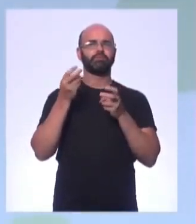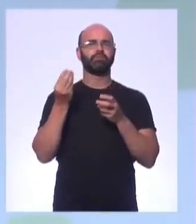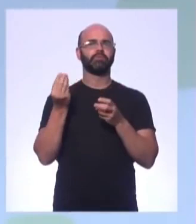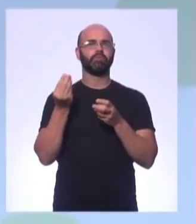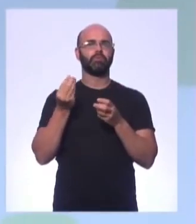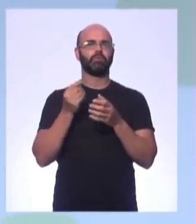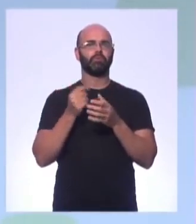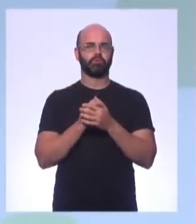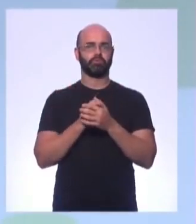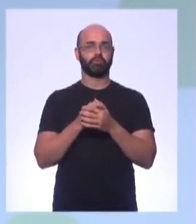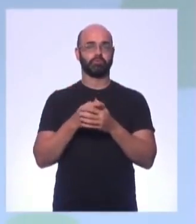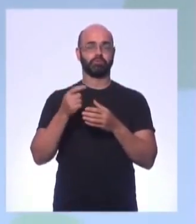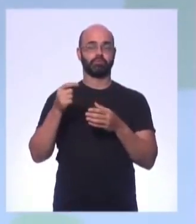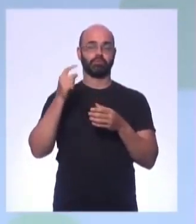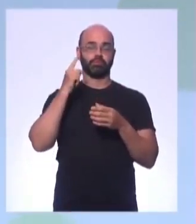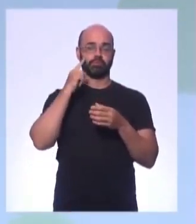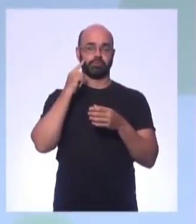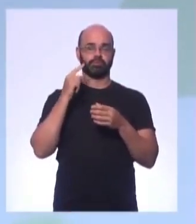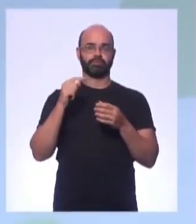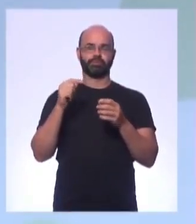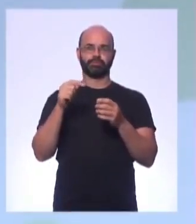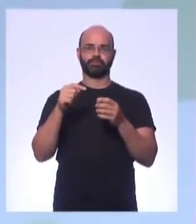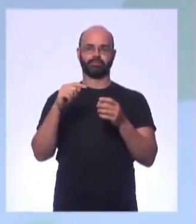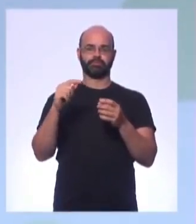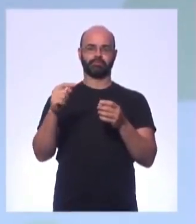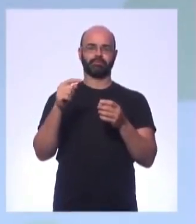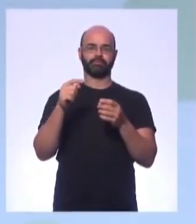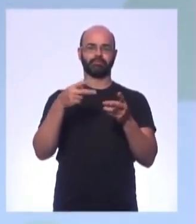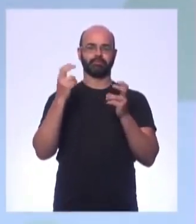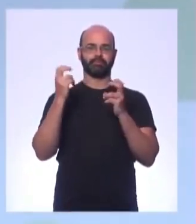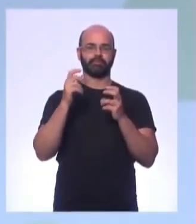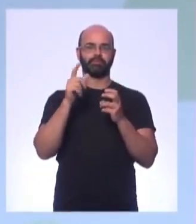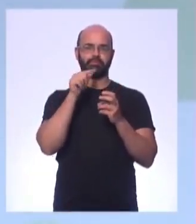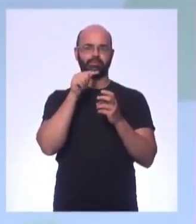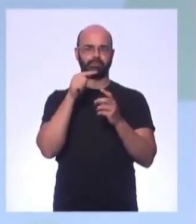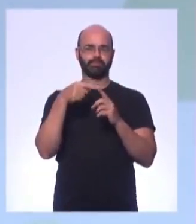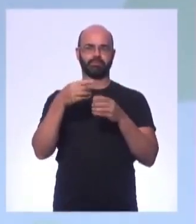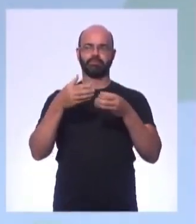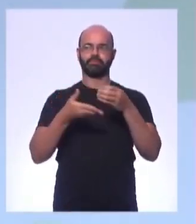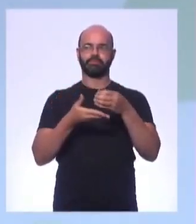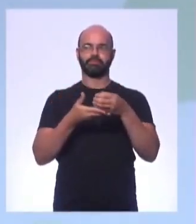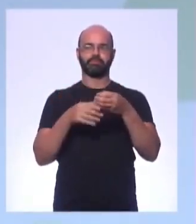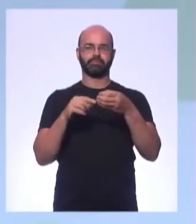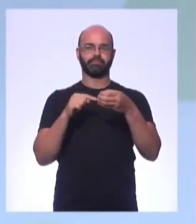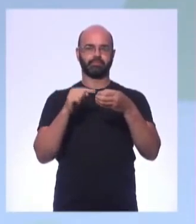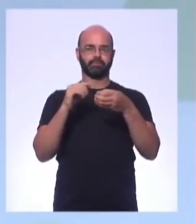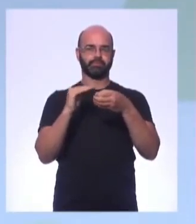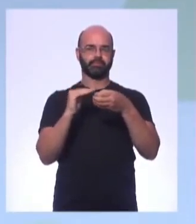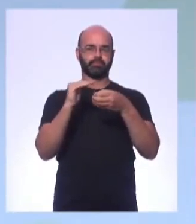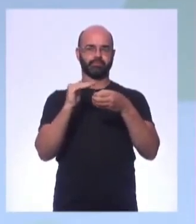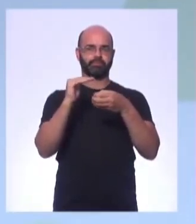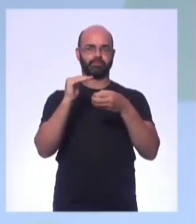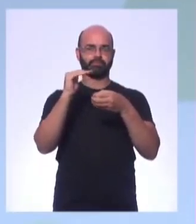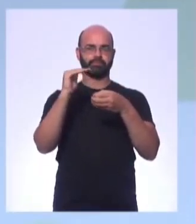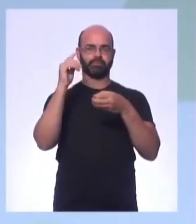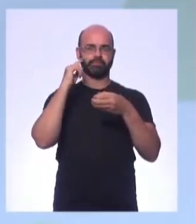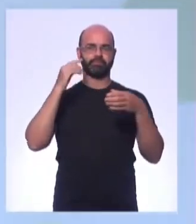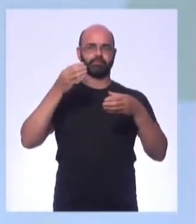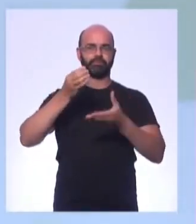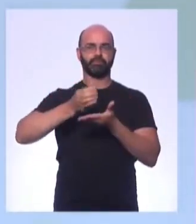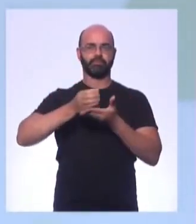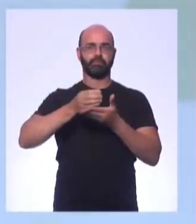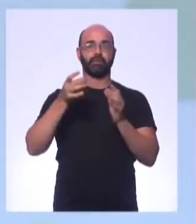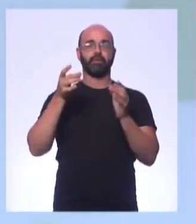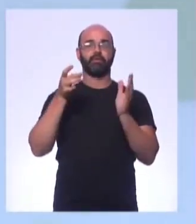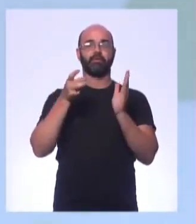está subindo ou expandindo, né? Então o líquido está subindo aqui a coluna de vidro do interior do